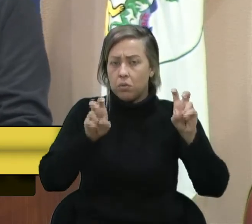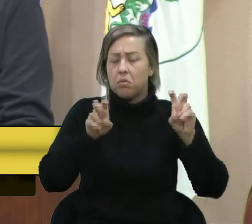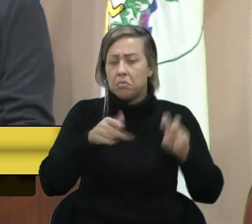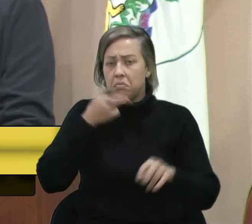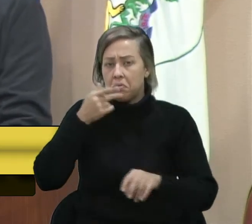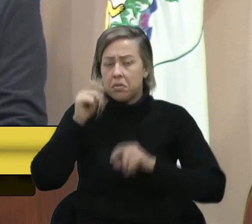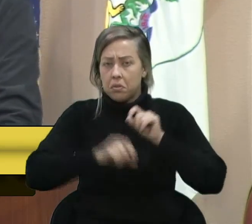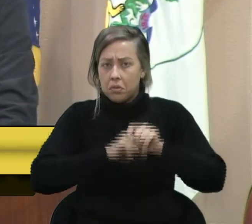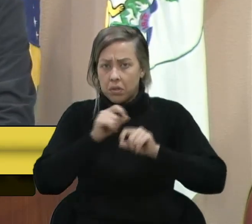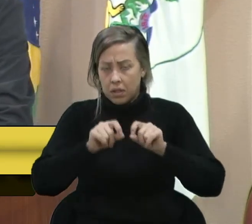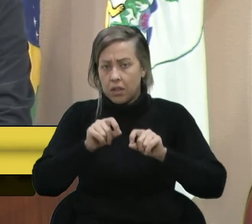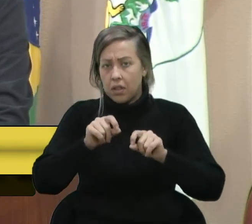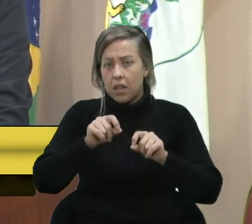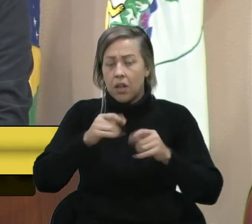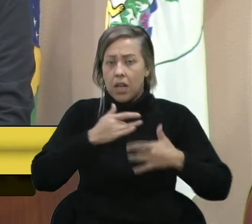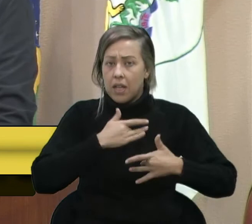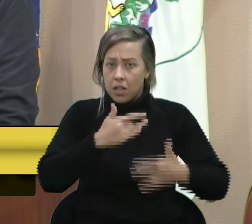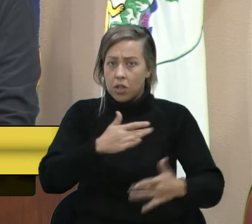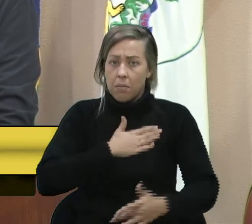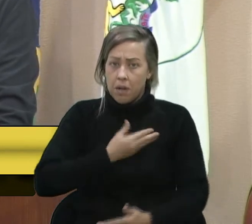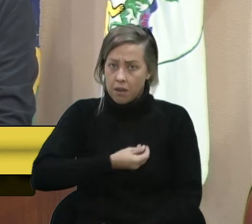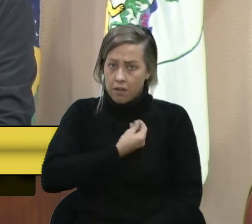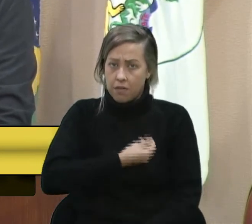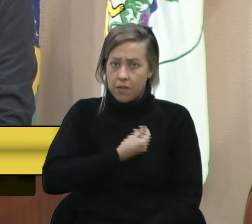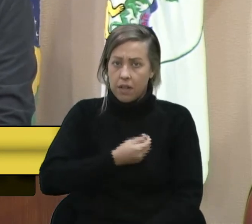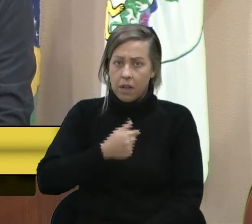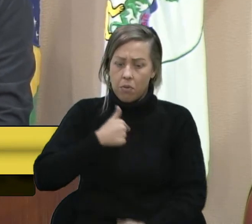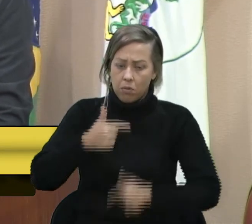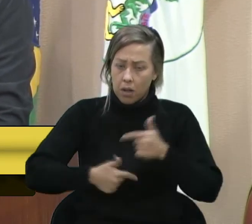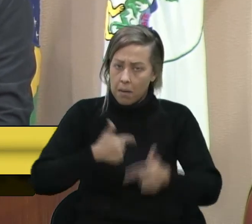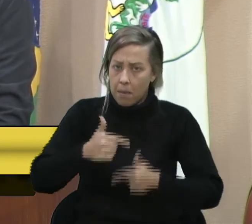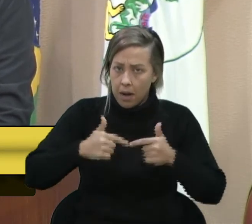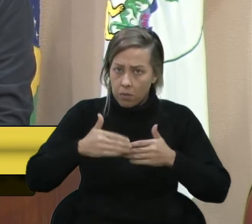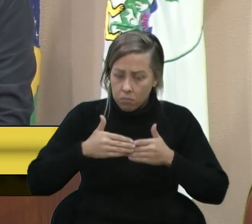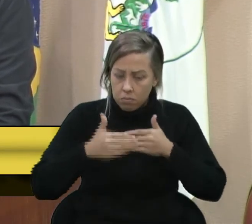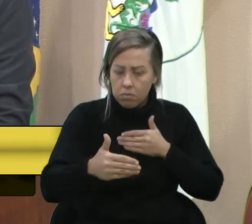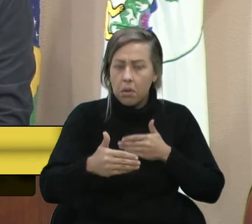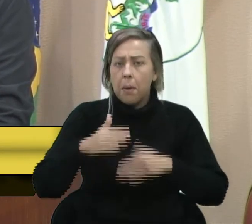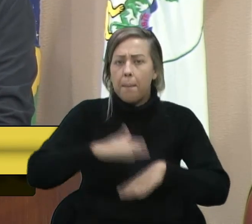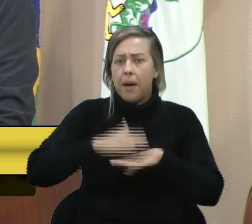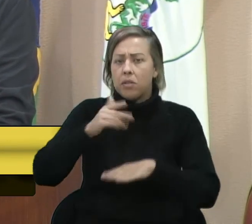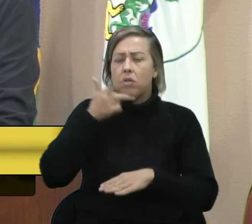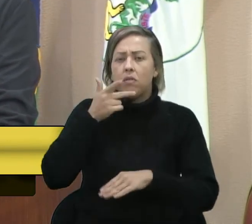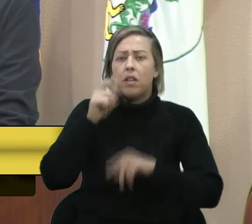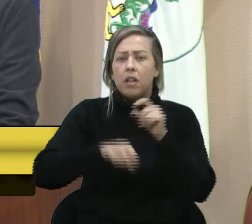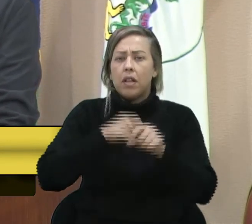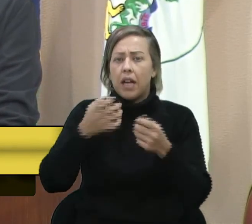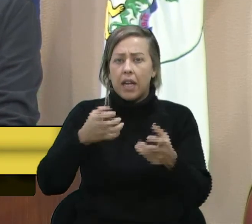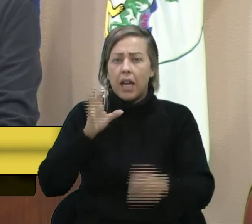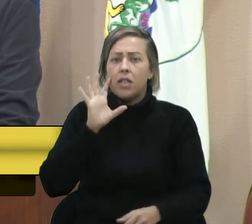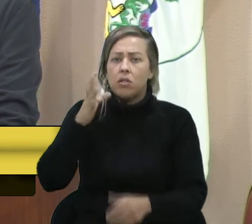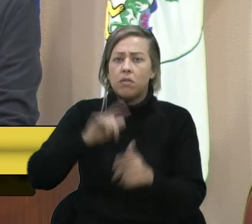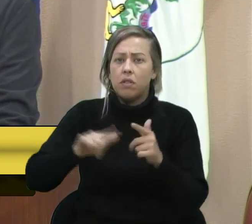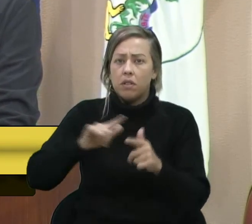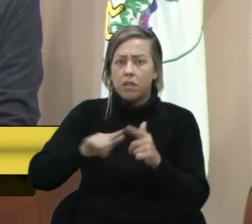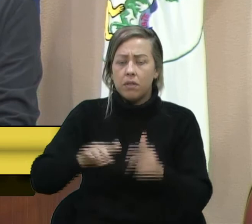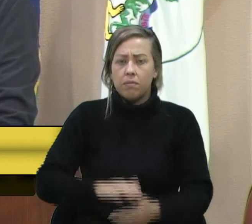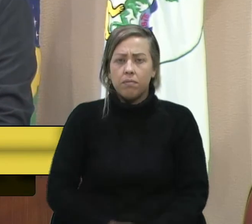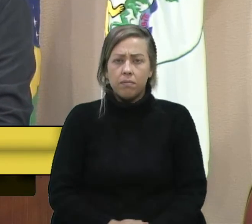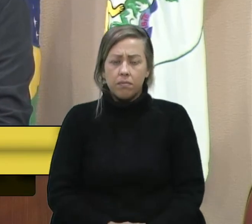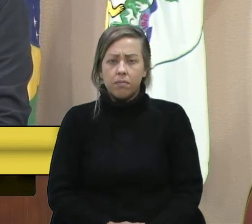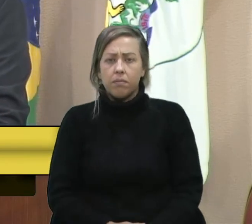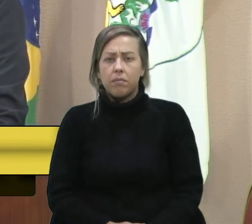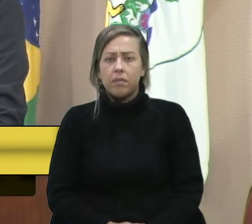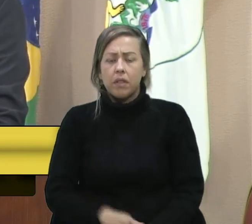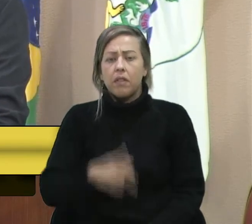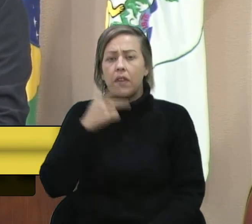vocês, pretendo dedicar a minha vida e o meu mandato, porque mais do que dizer que a gente quer resolver o problema... Peço uma parte, vereador. Mais do que